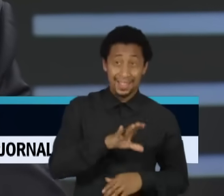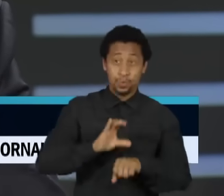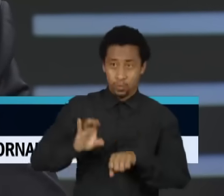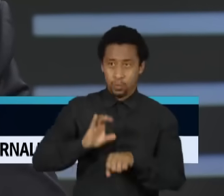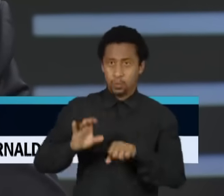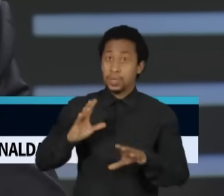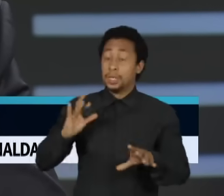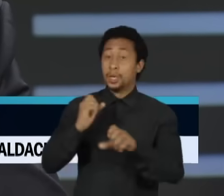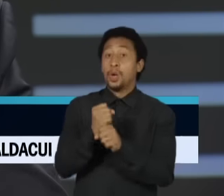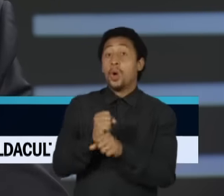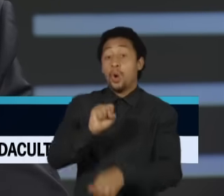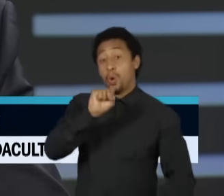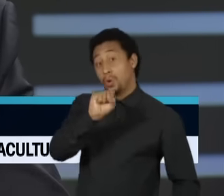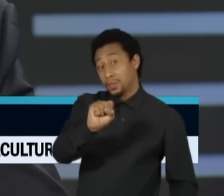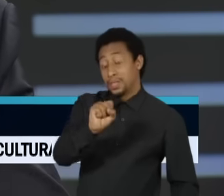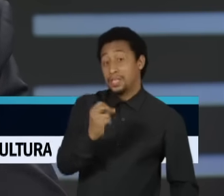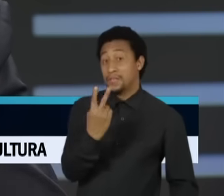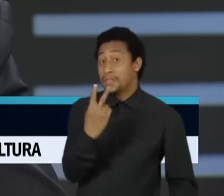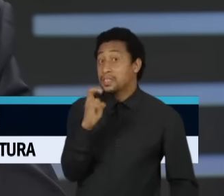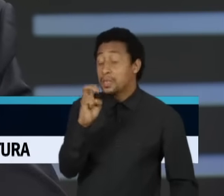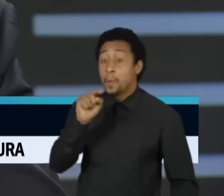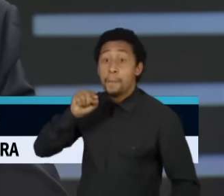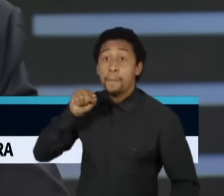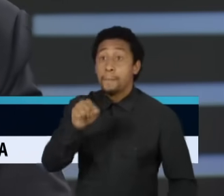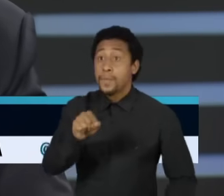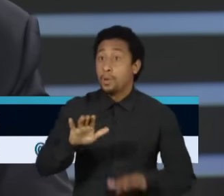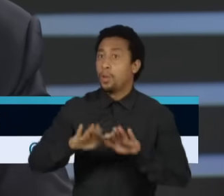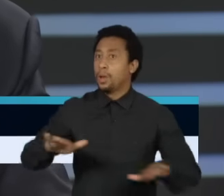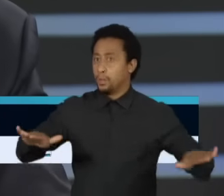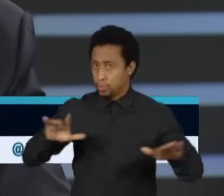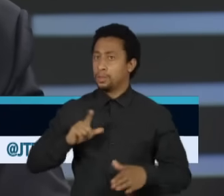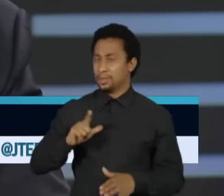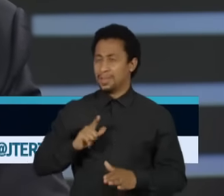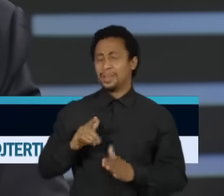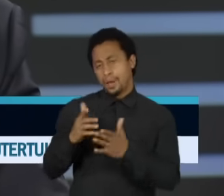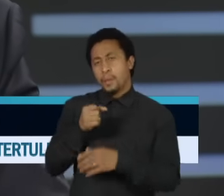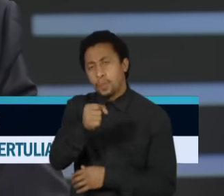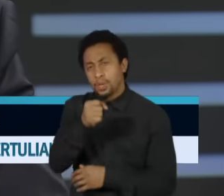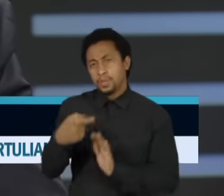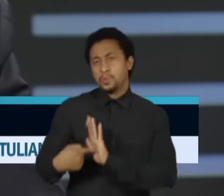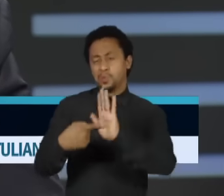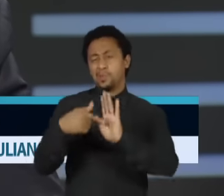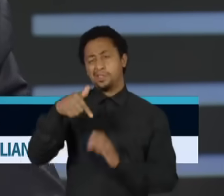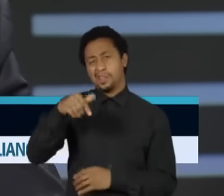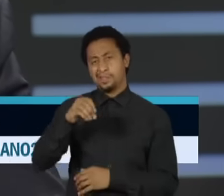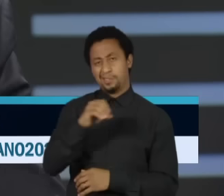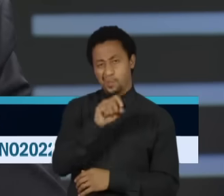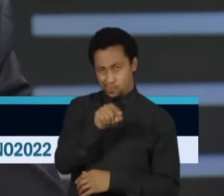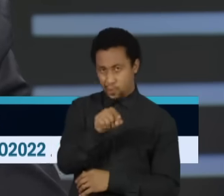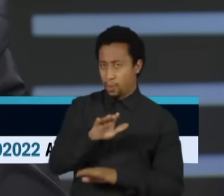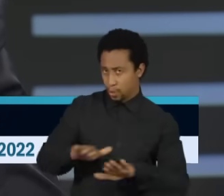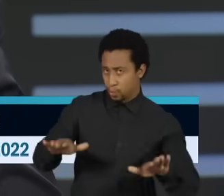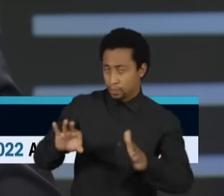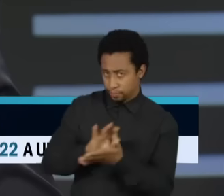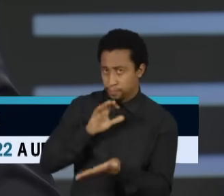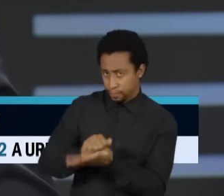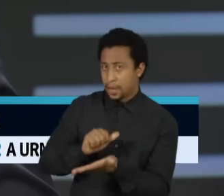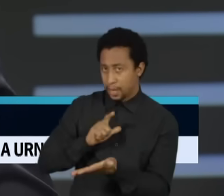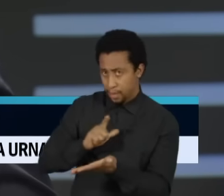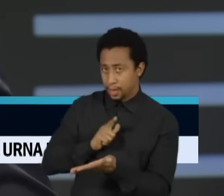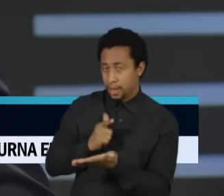825.000 alunos, mas que seja uma média de 800.000 alunos, a reportagem foram em 700.000. por ano, uma média de